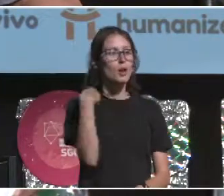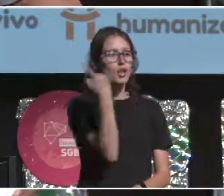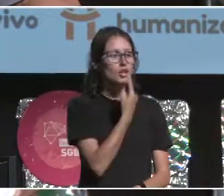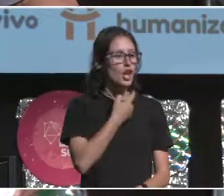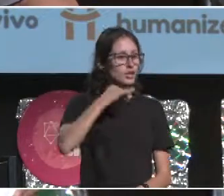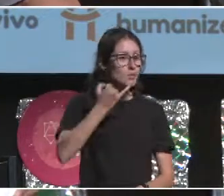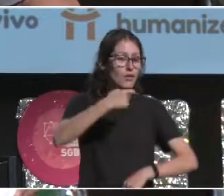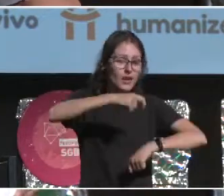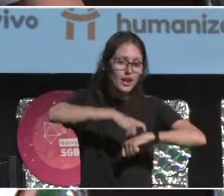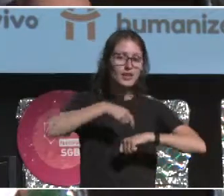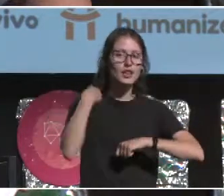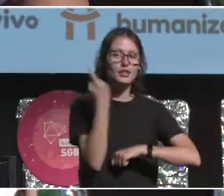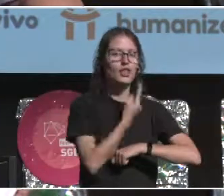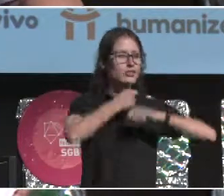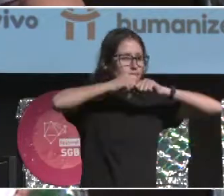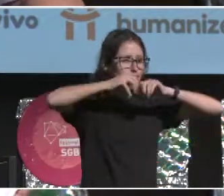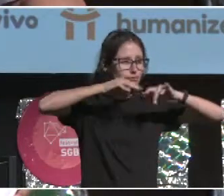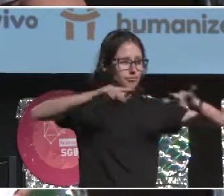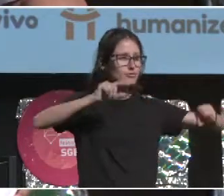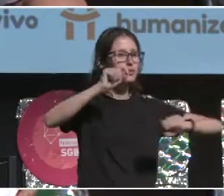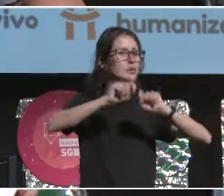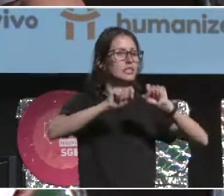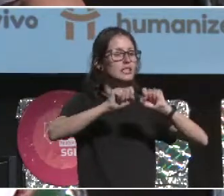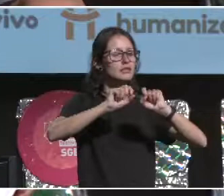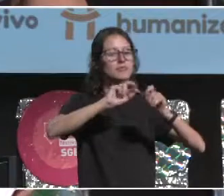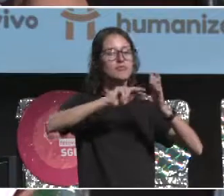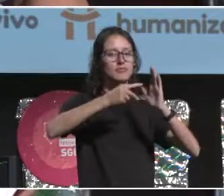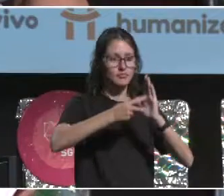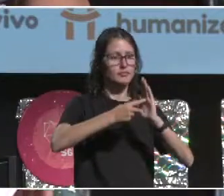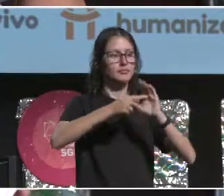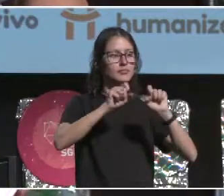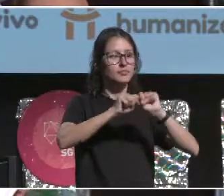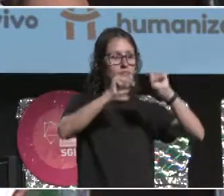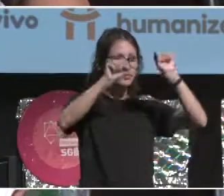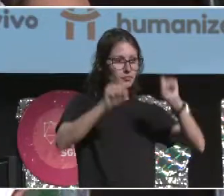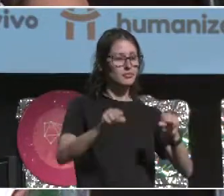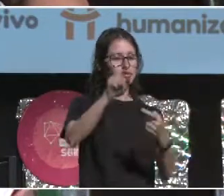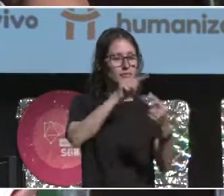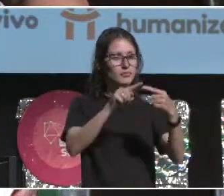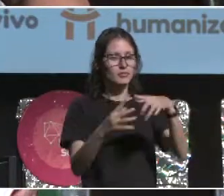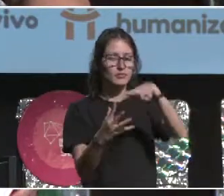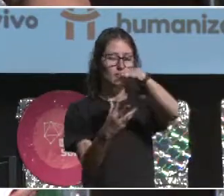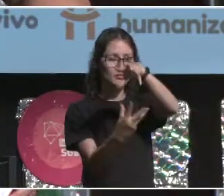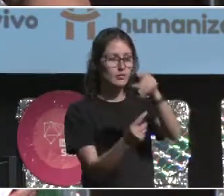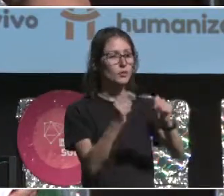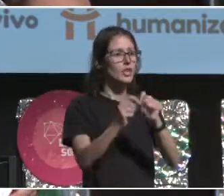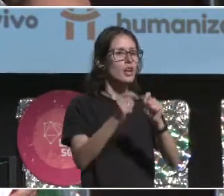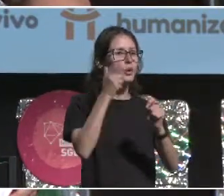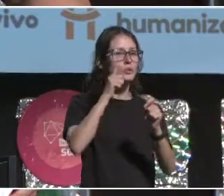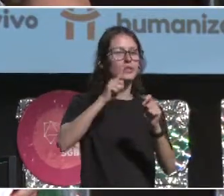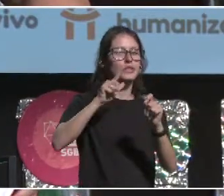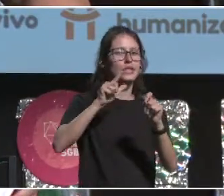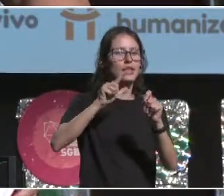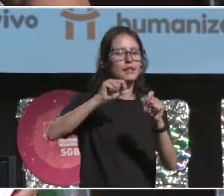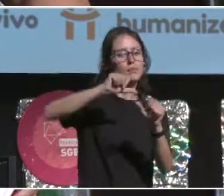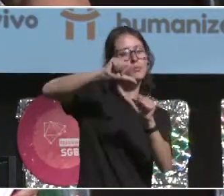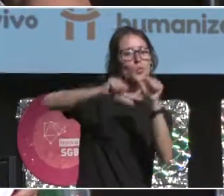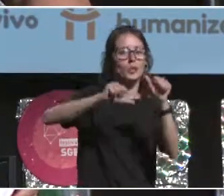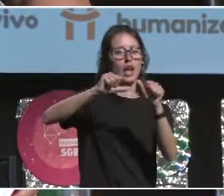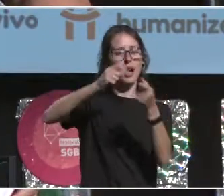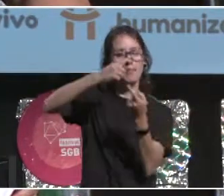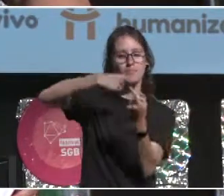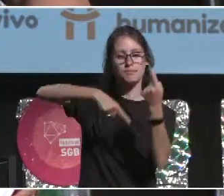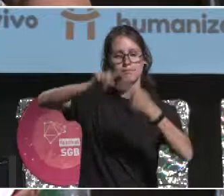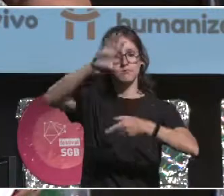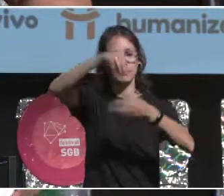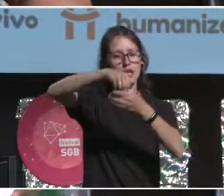nossa mensagem. O Sistema B é parte de um movimento global que tem o objetivo de redefinir sucesso na economia, para a gente considerar sucesso não